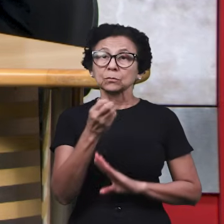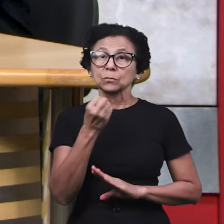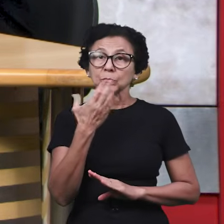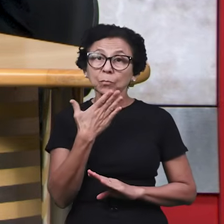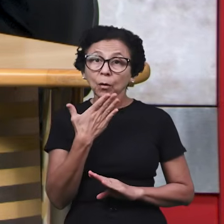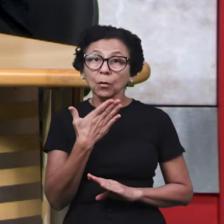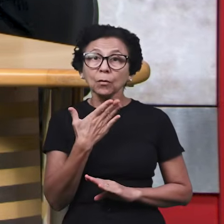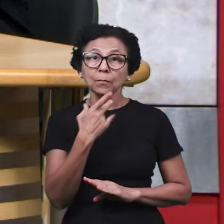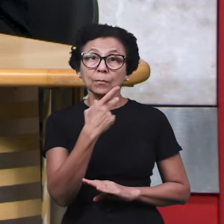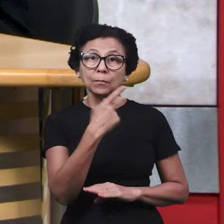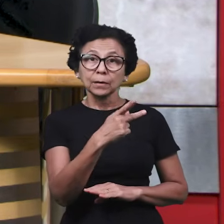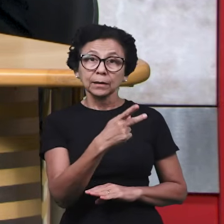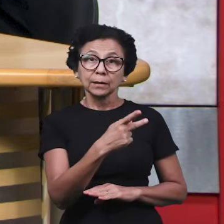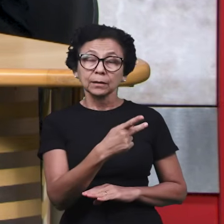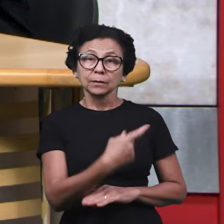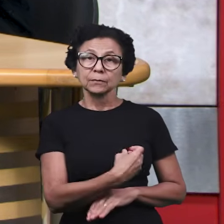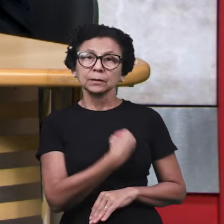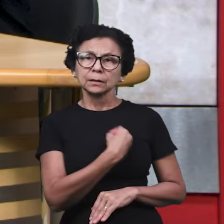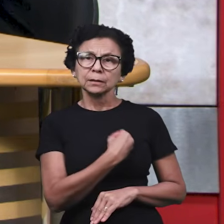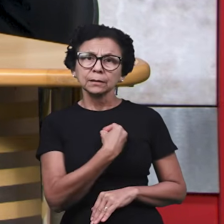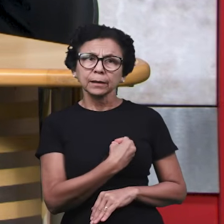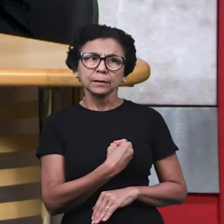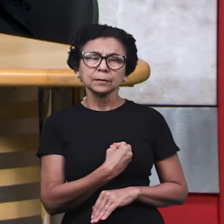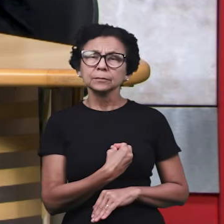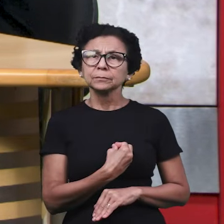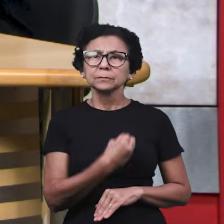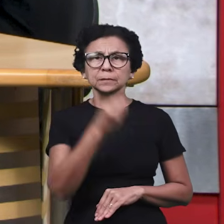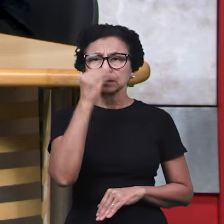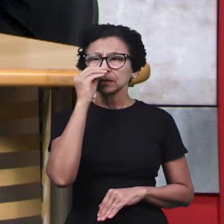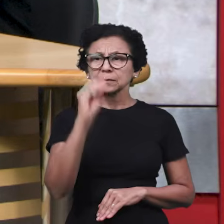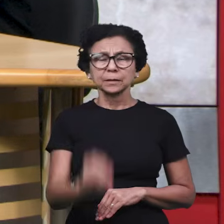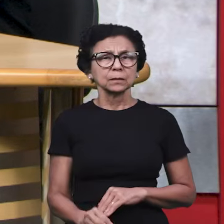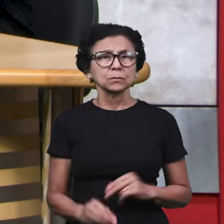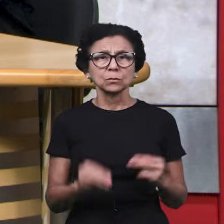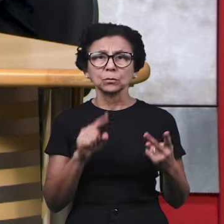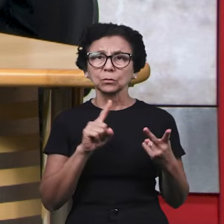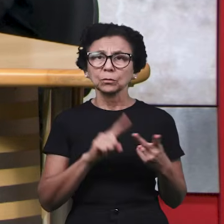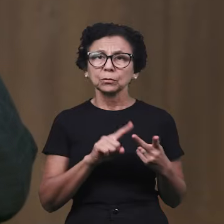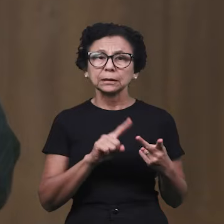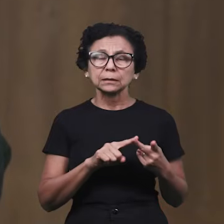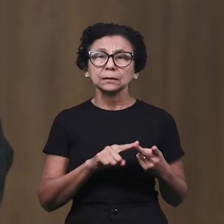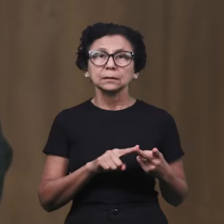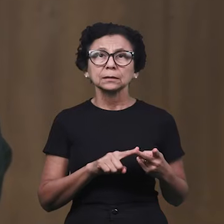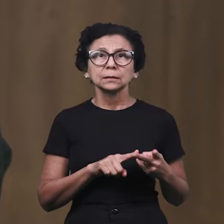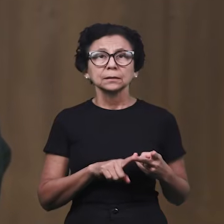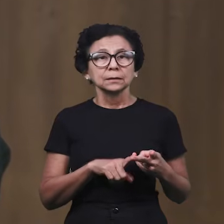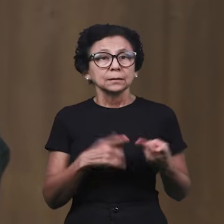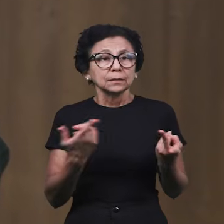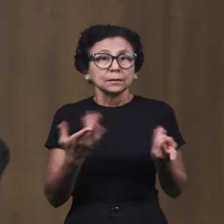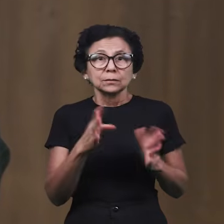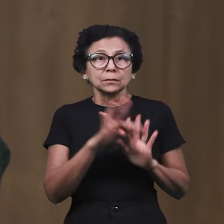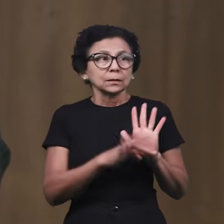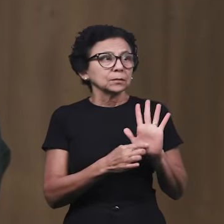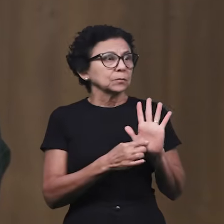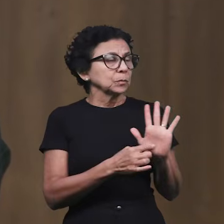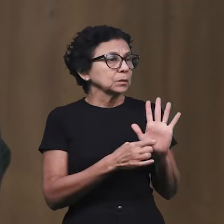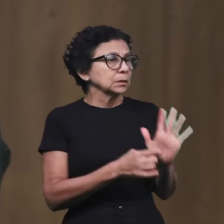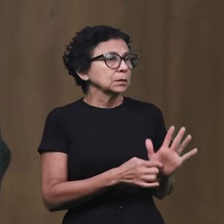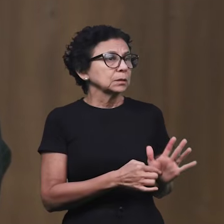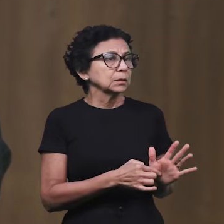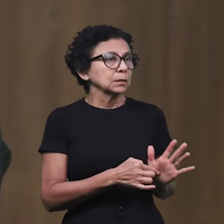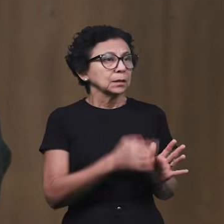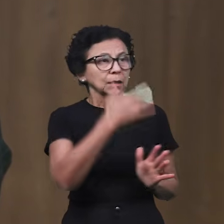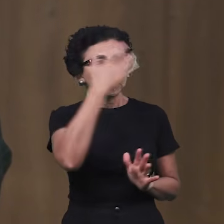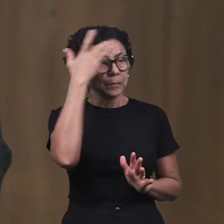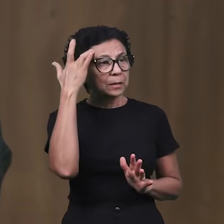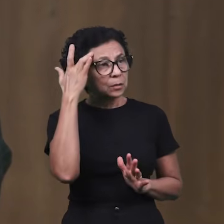de sabedoria para a vida dele, preferiu ouvir a Bíblia que nós lemos aqui agora, o varão que